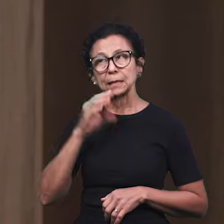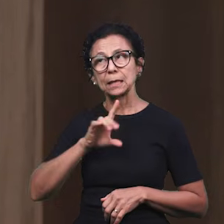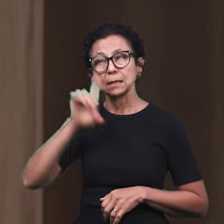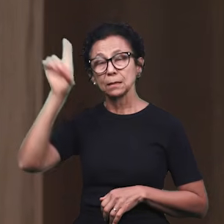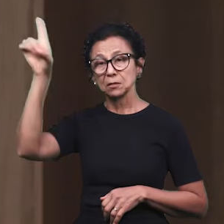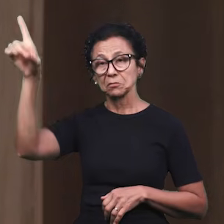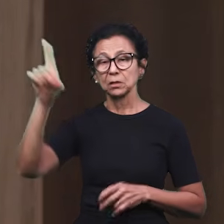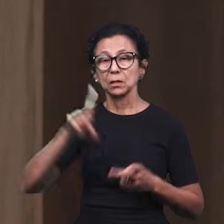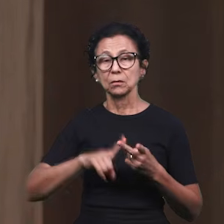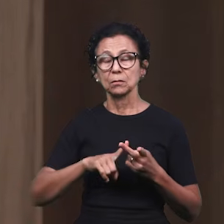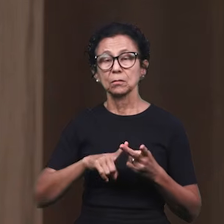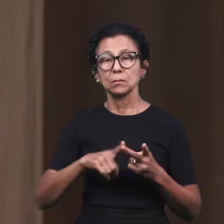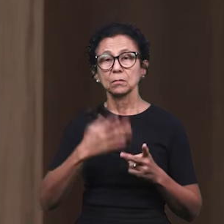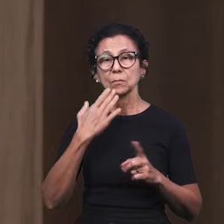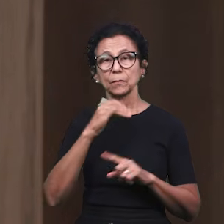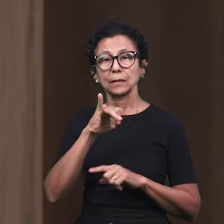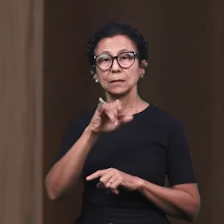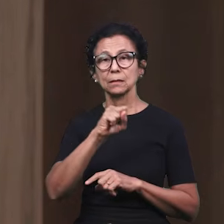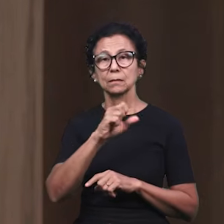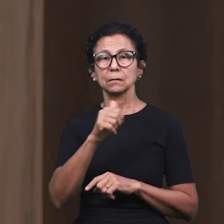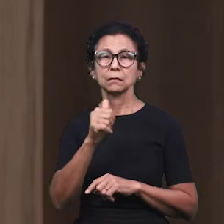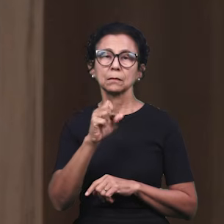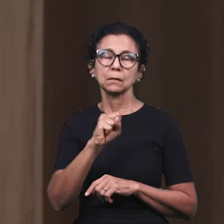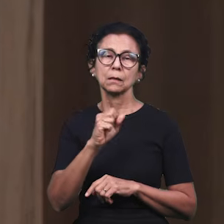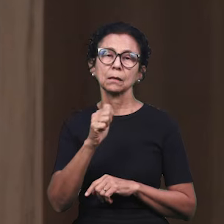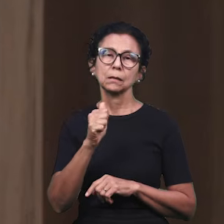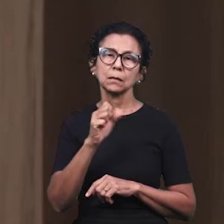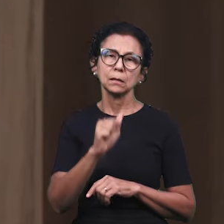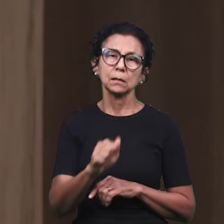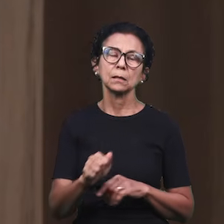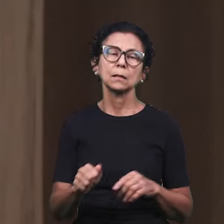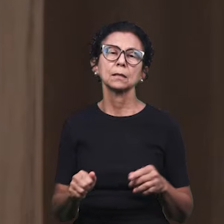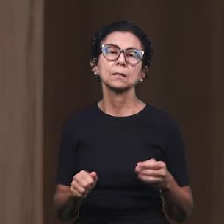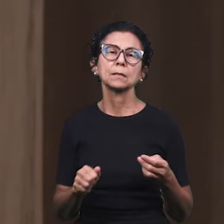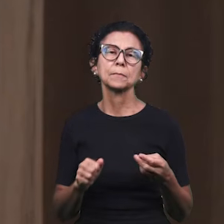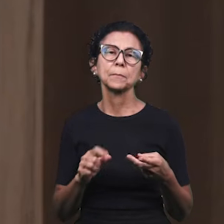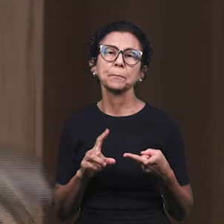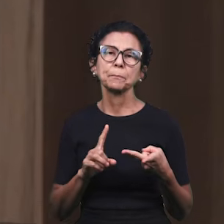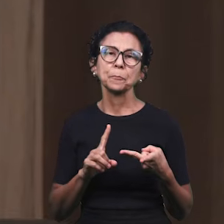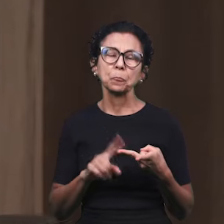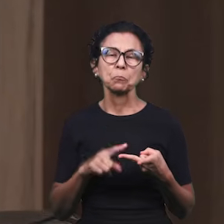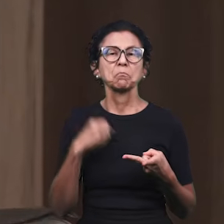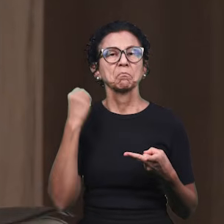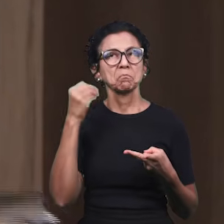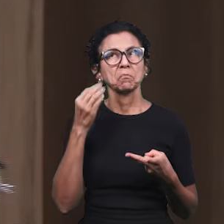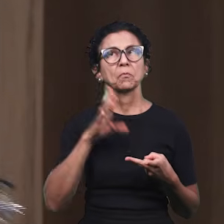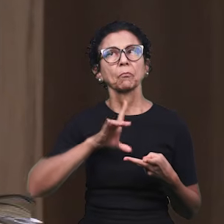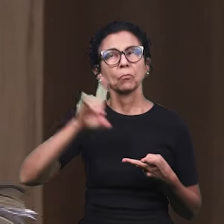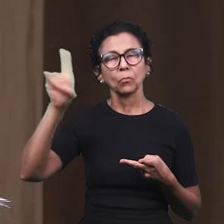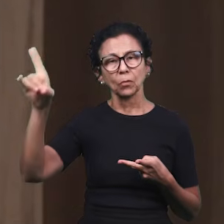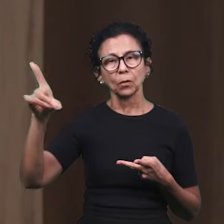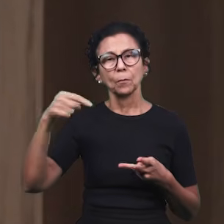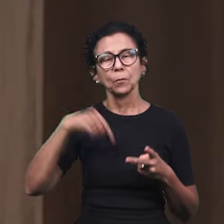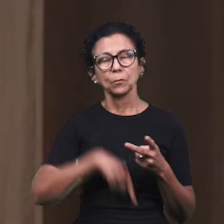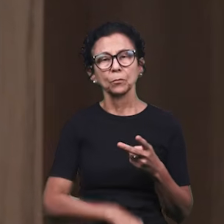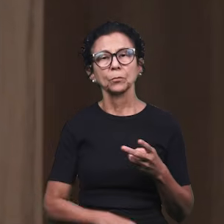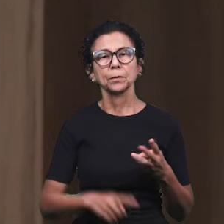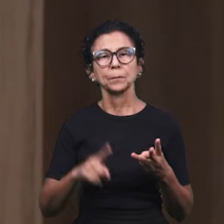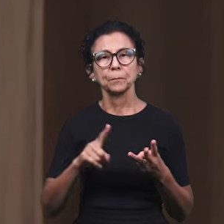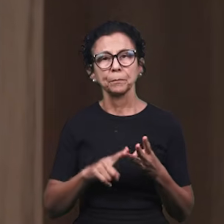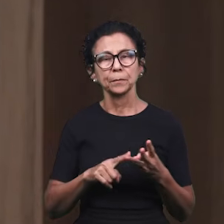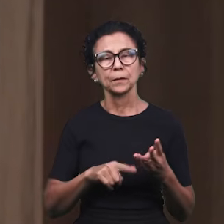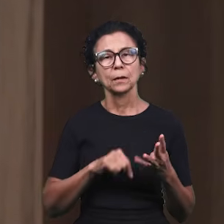né, os 4 primeiros discípulos, viveram essa experiência. E o desafio agora é o